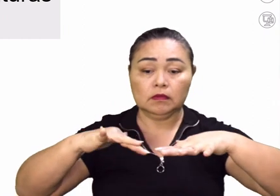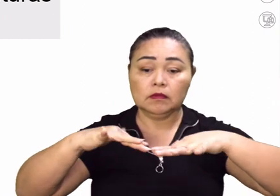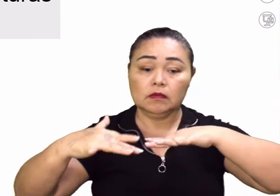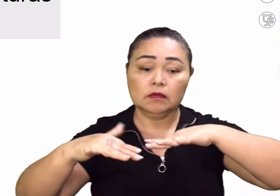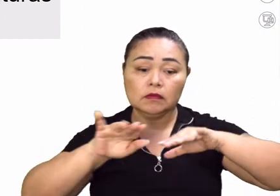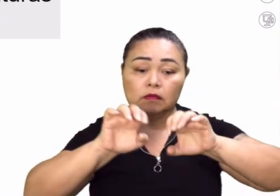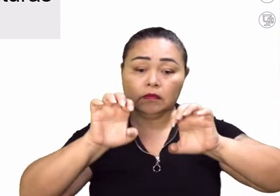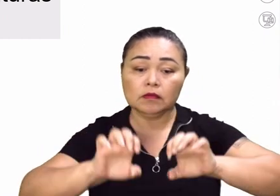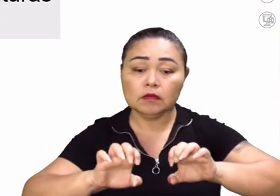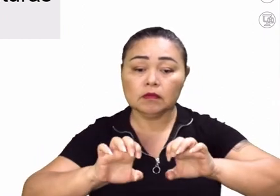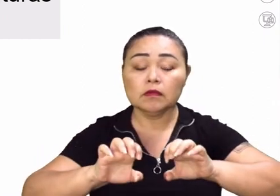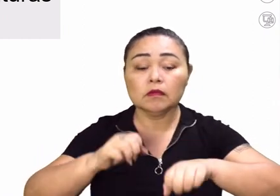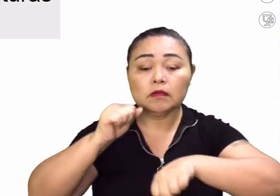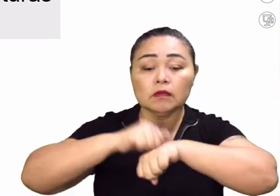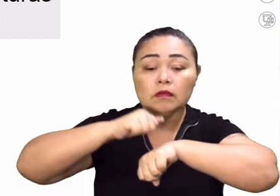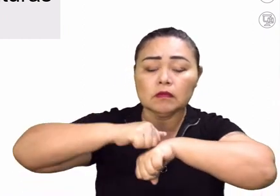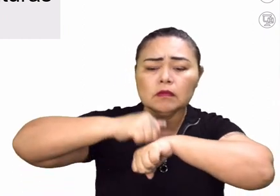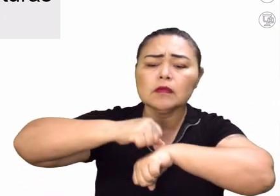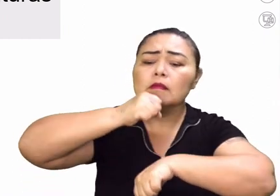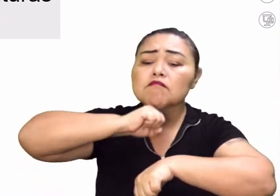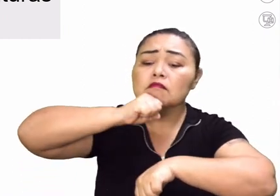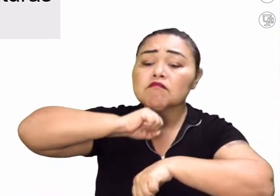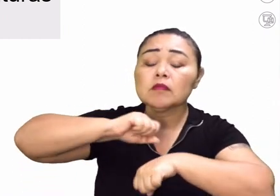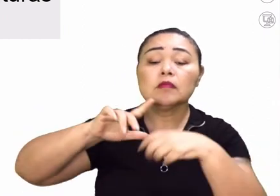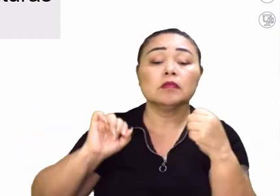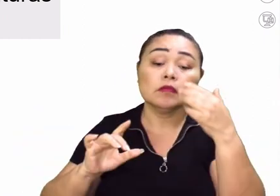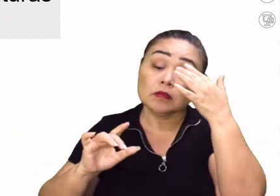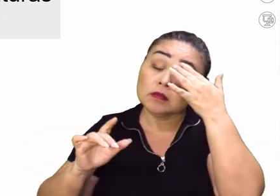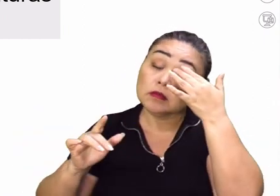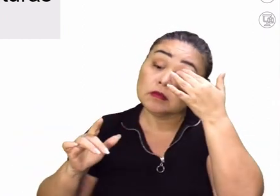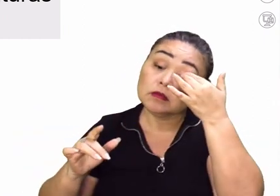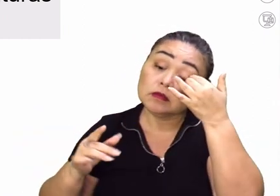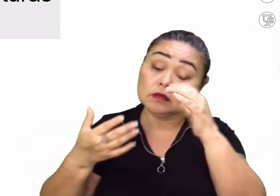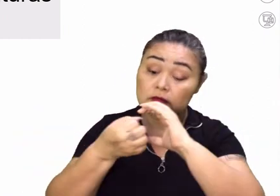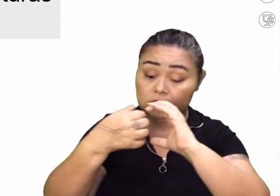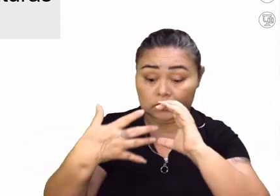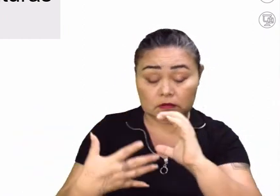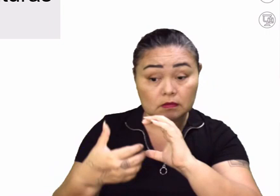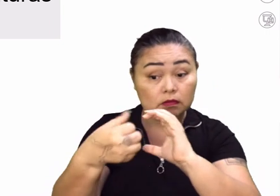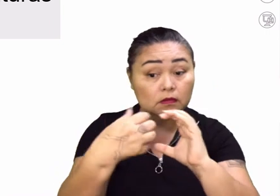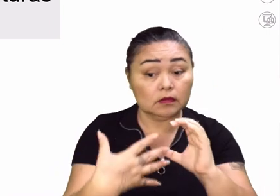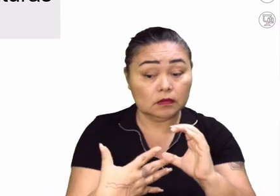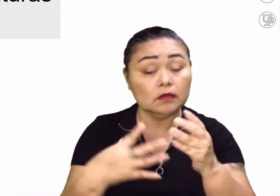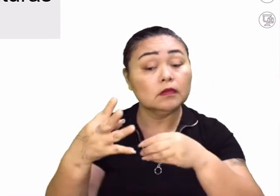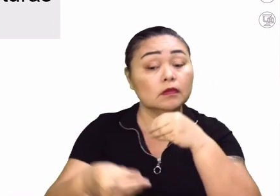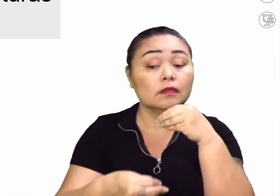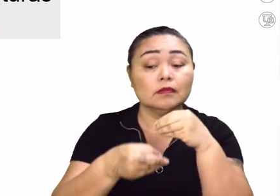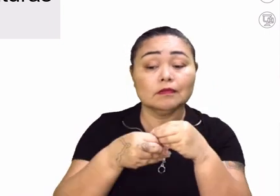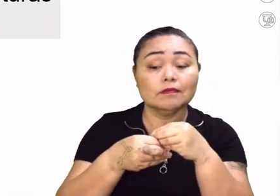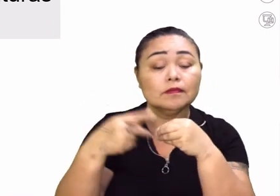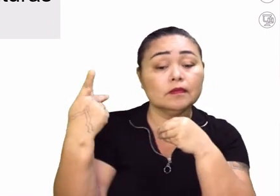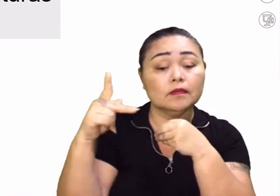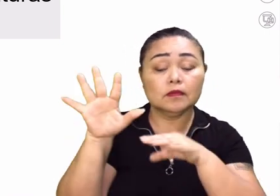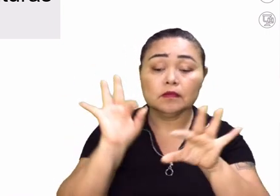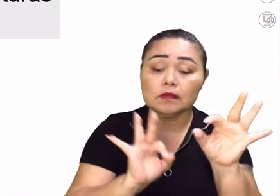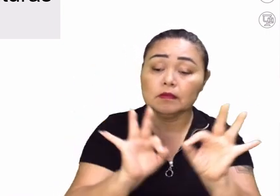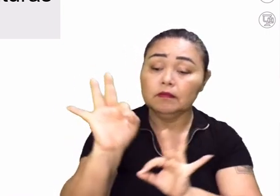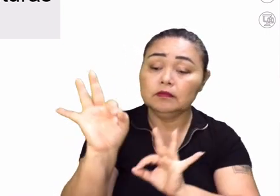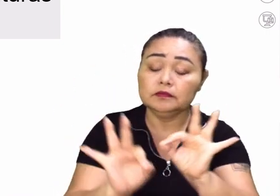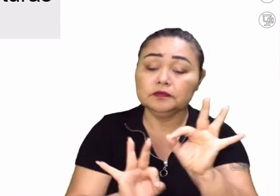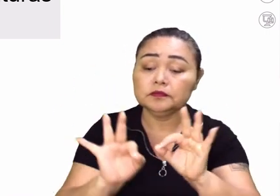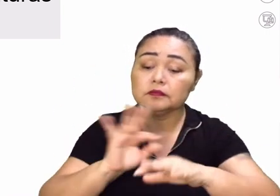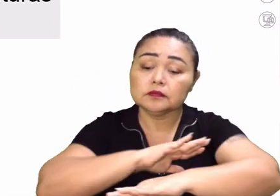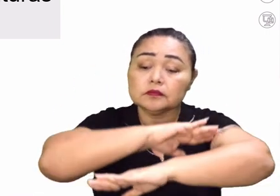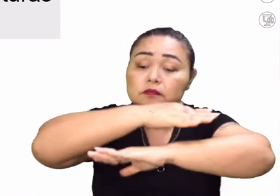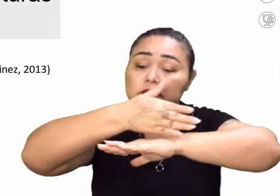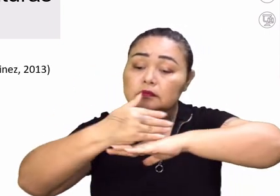em estruturas geológica de forma por Rocha muitos antigas então todas essas características contribuíram aí para a formação do